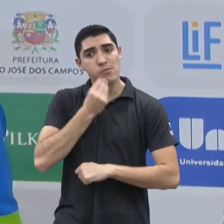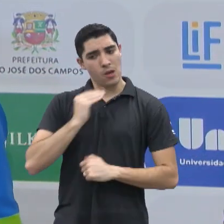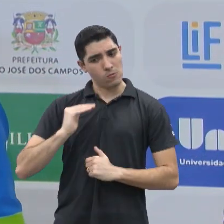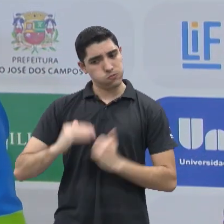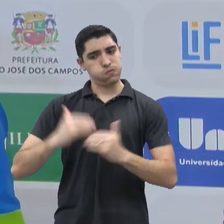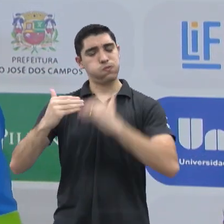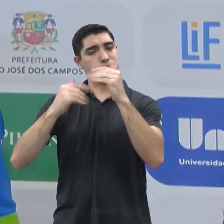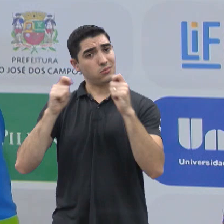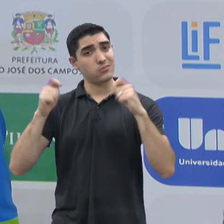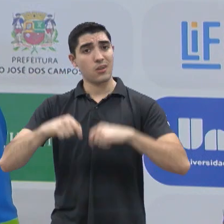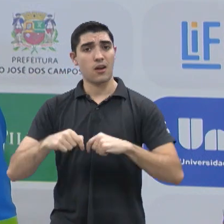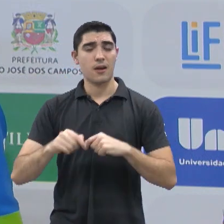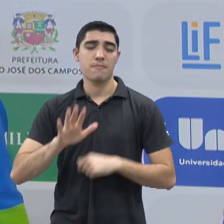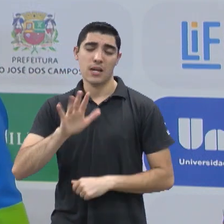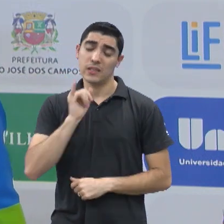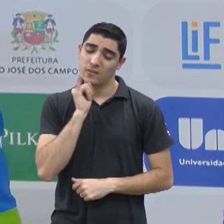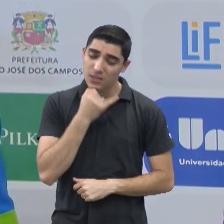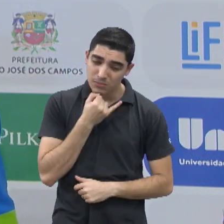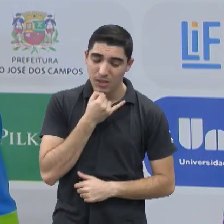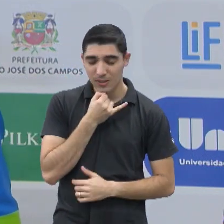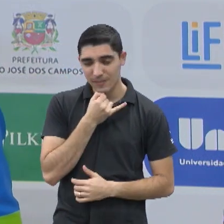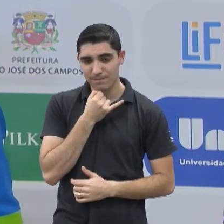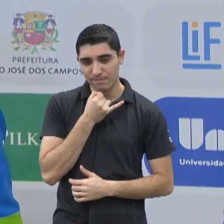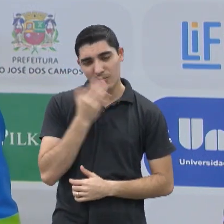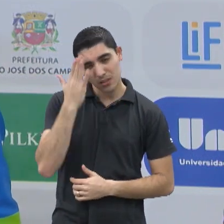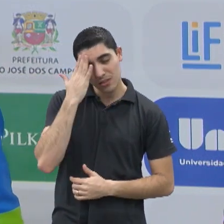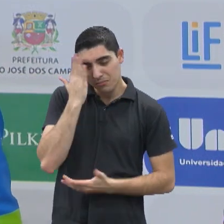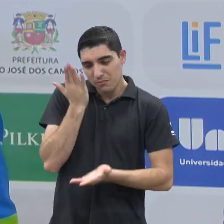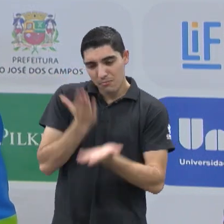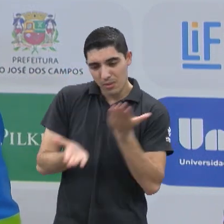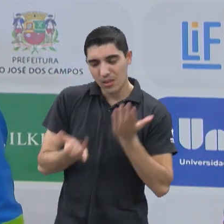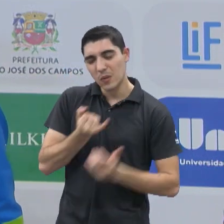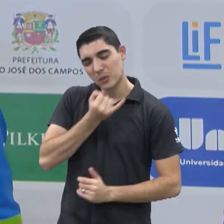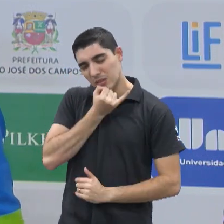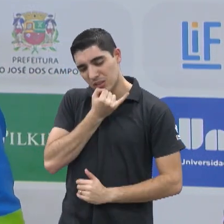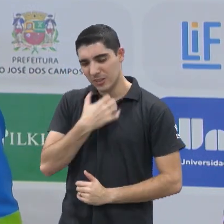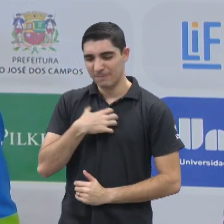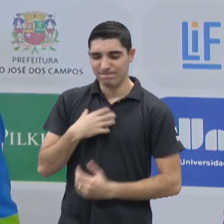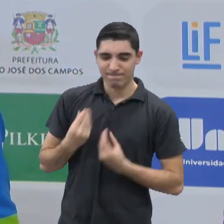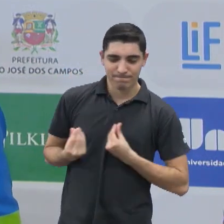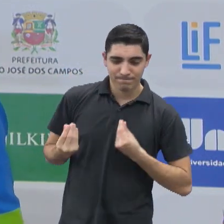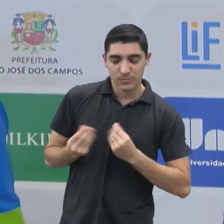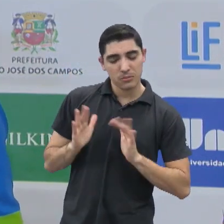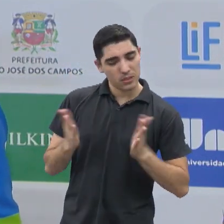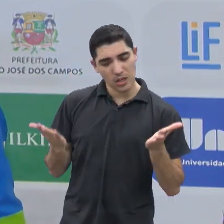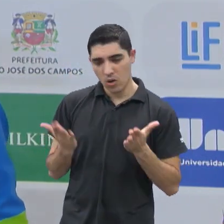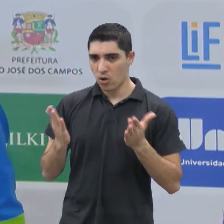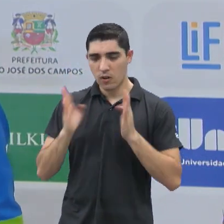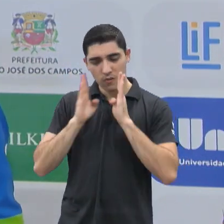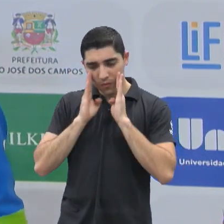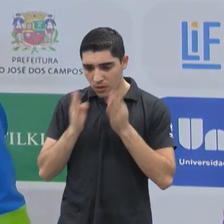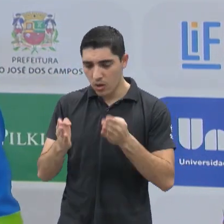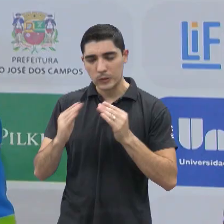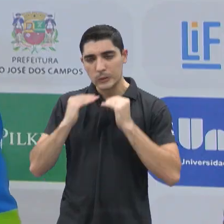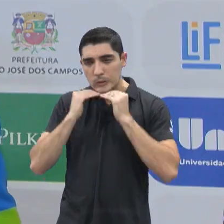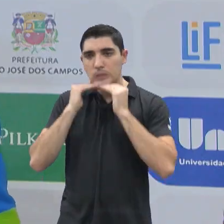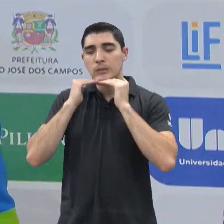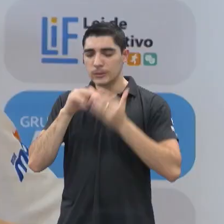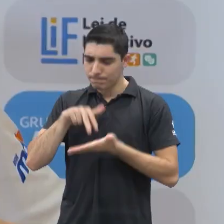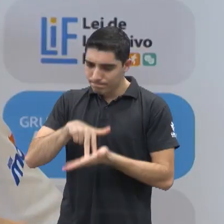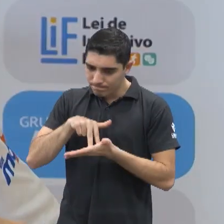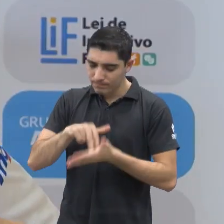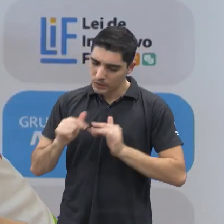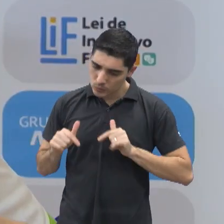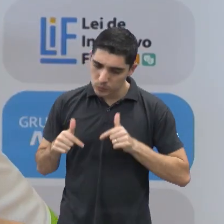Infelizmente, com certeza, é triste a vitória não poder ter vindo, mas continuar trabalhando, que eu tenho certeza que o nosso grupo merece muita coisa